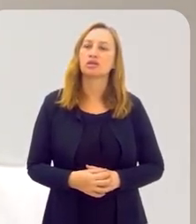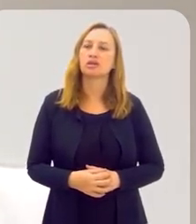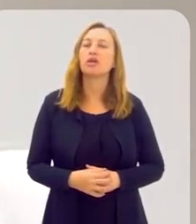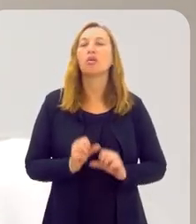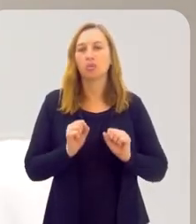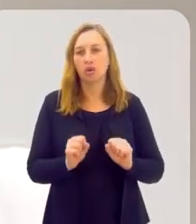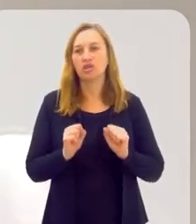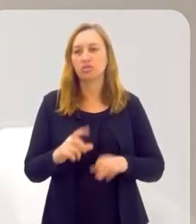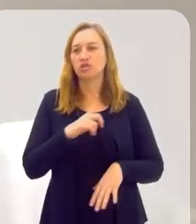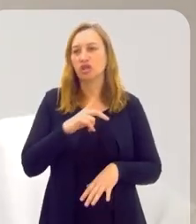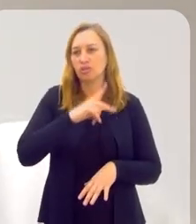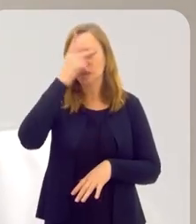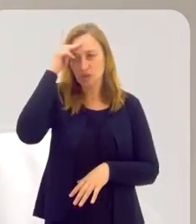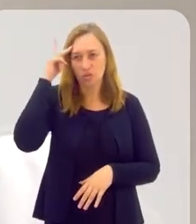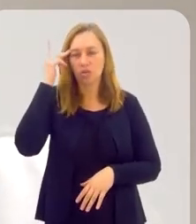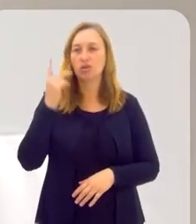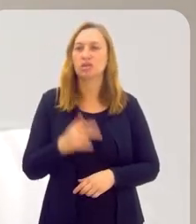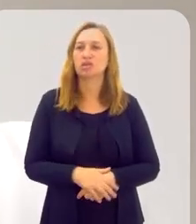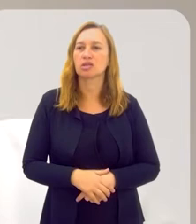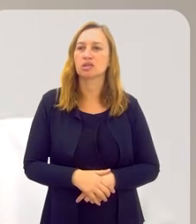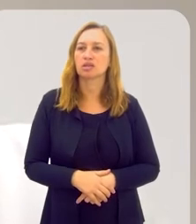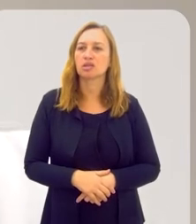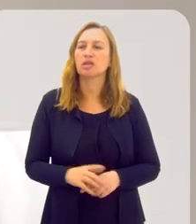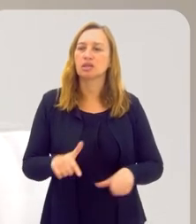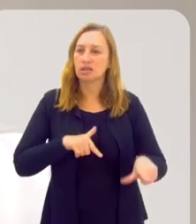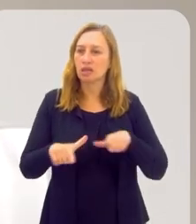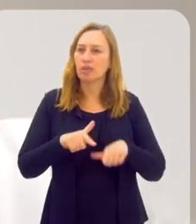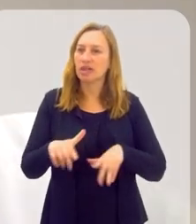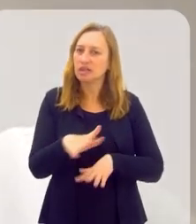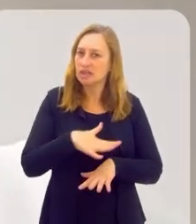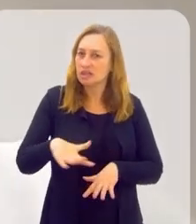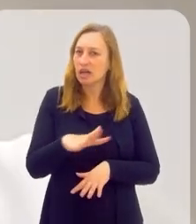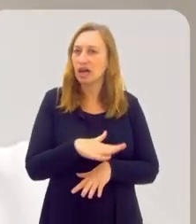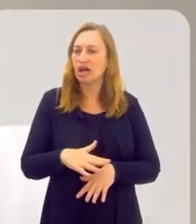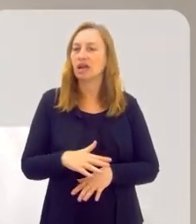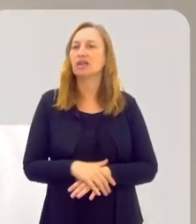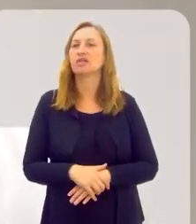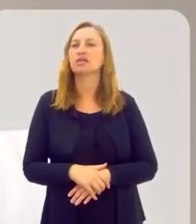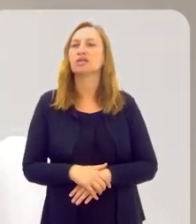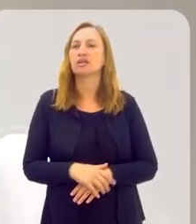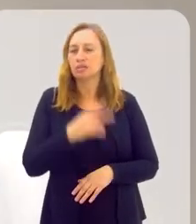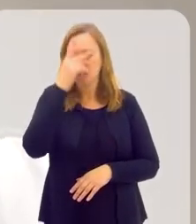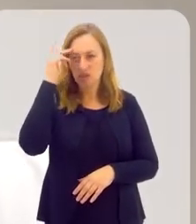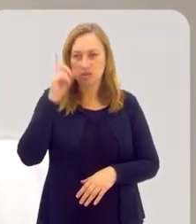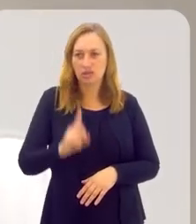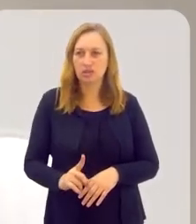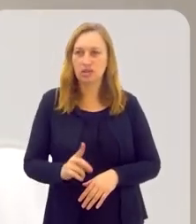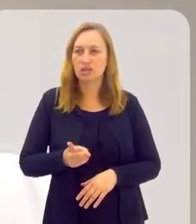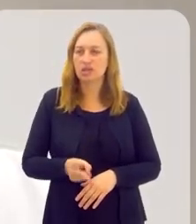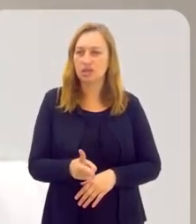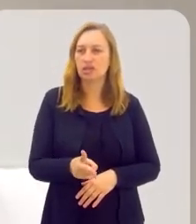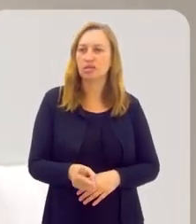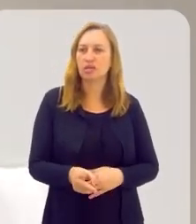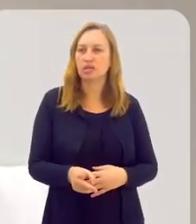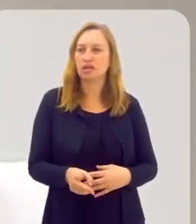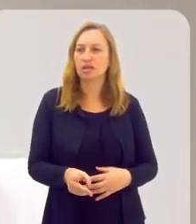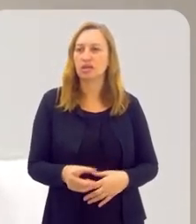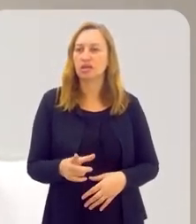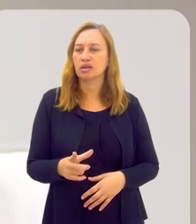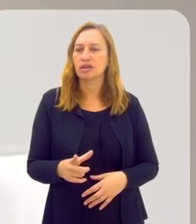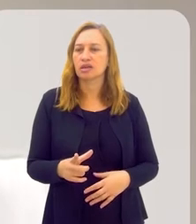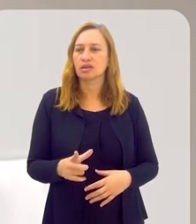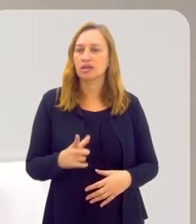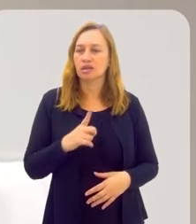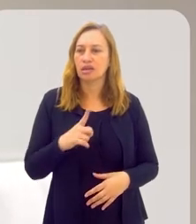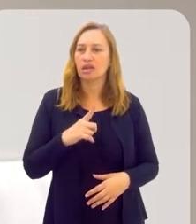concordo em absoluto, podermos ter pessoas habilitadas a trabalhar nesta área sendo pessoas com deficiência vai constituir, de facto,